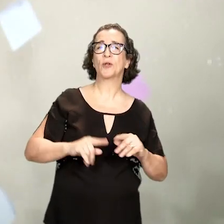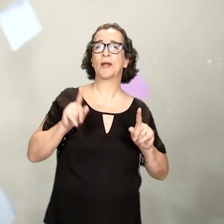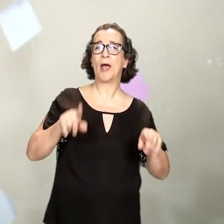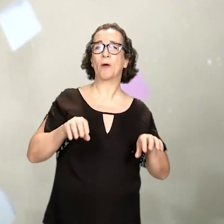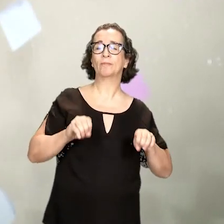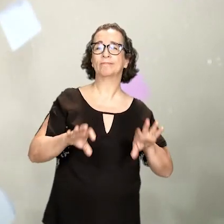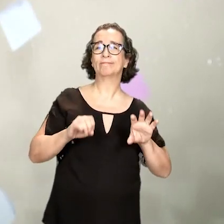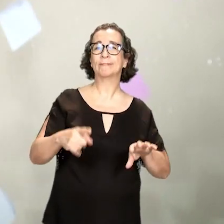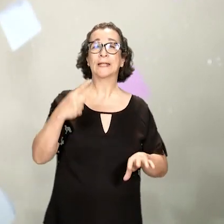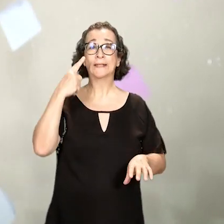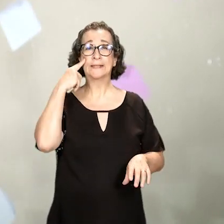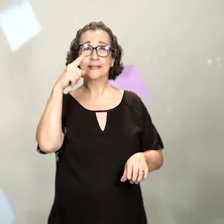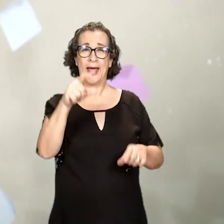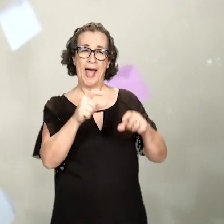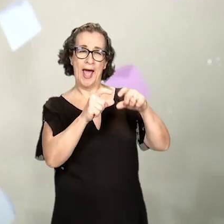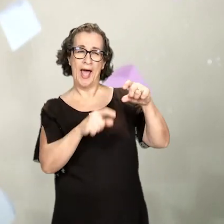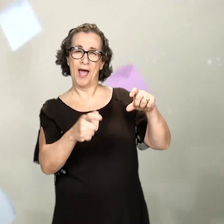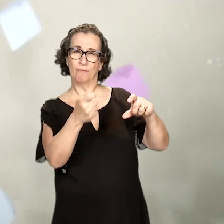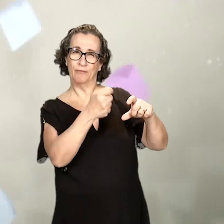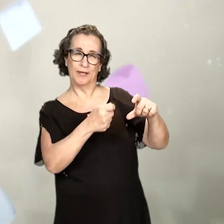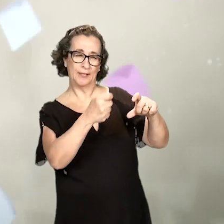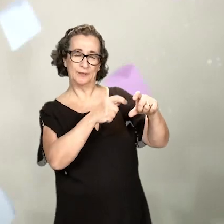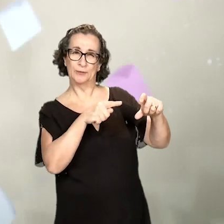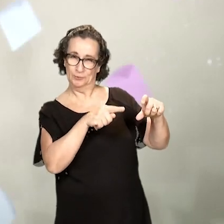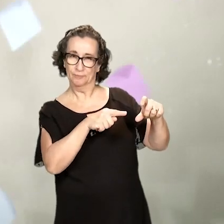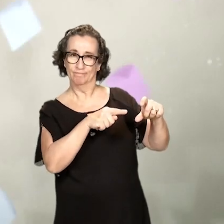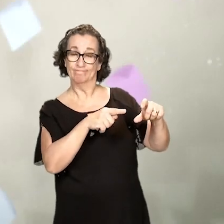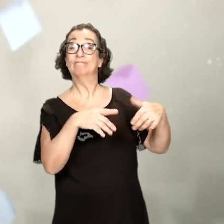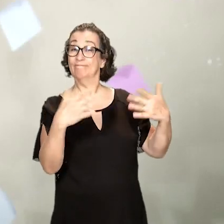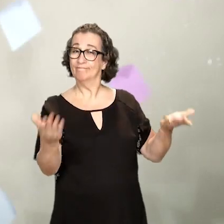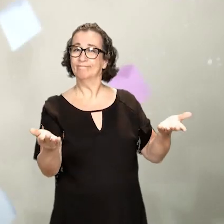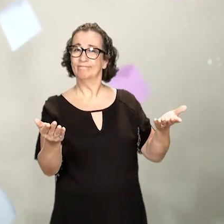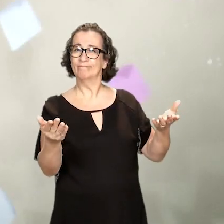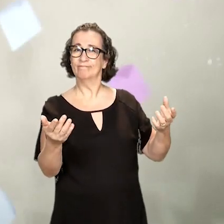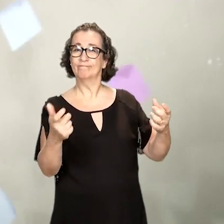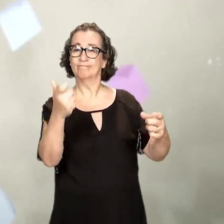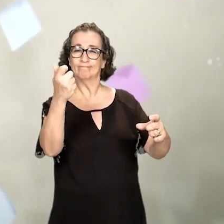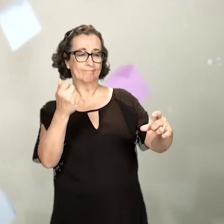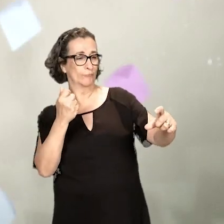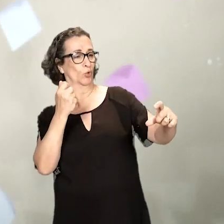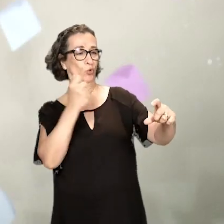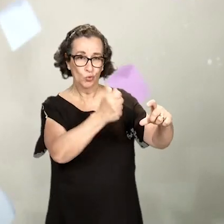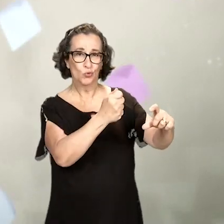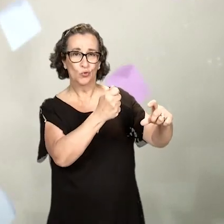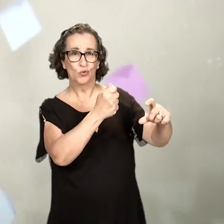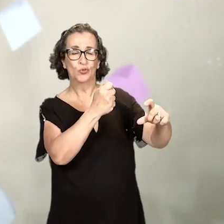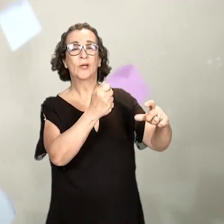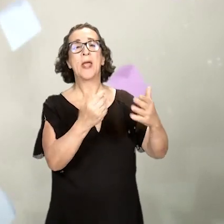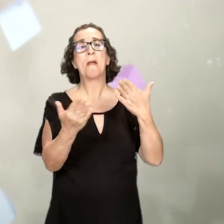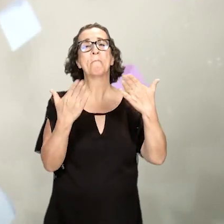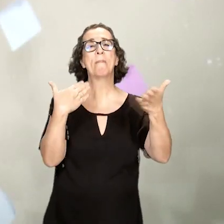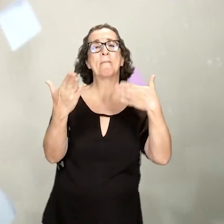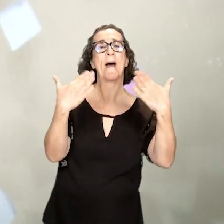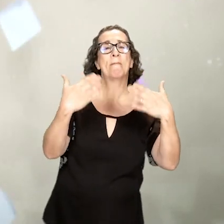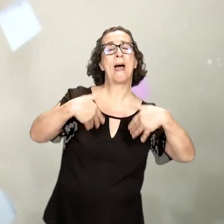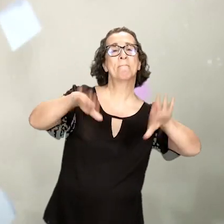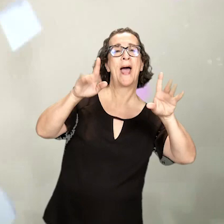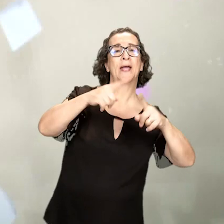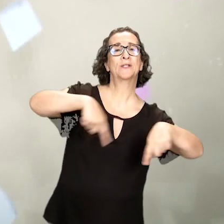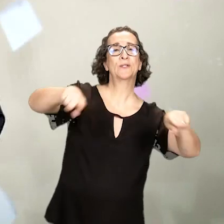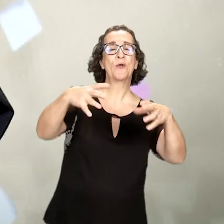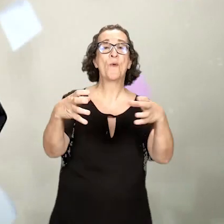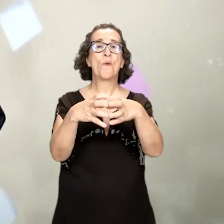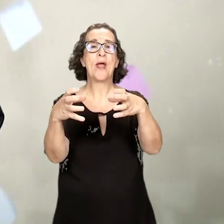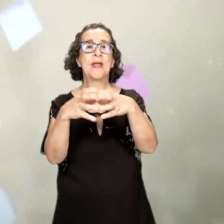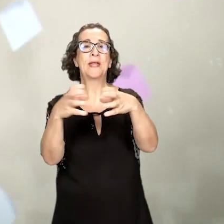tá vendo esse QR Code aí na sua tela então a ponte o celular para ele e converse mais com a equipe do